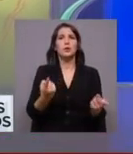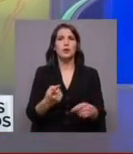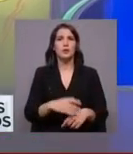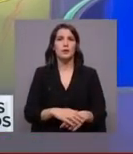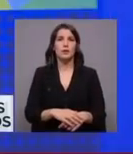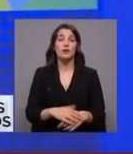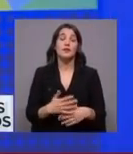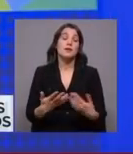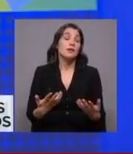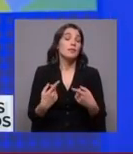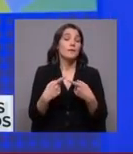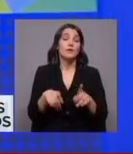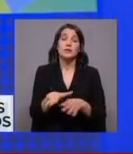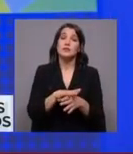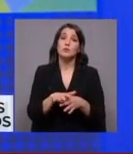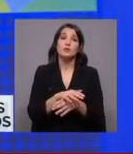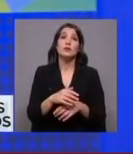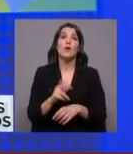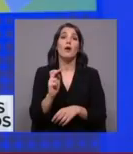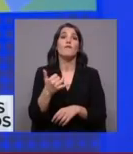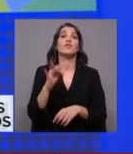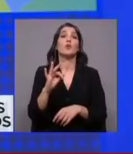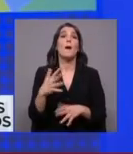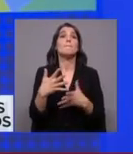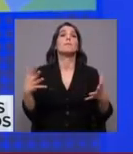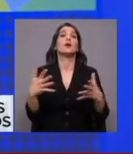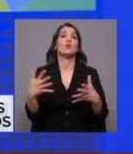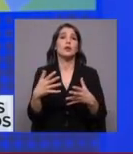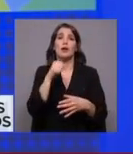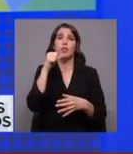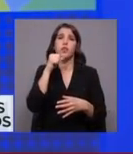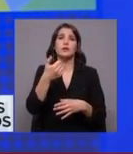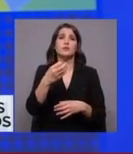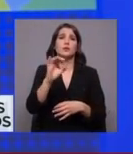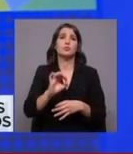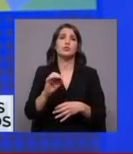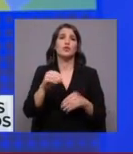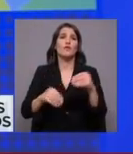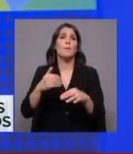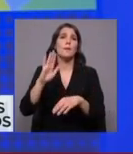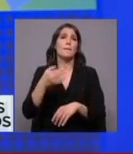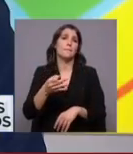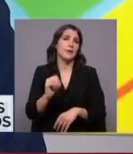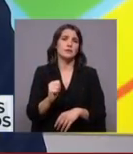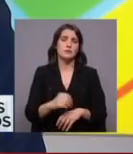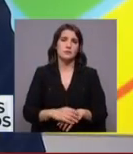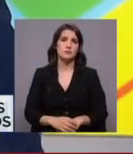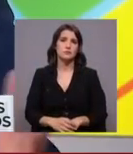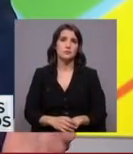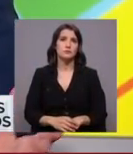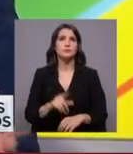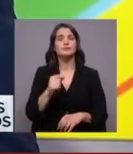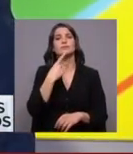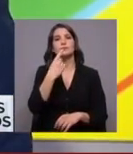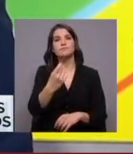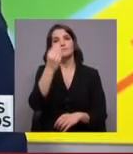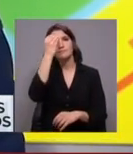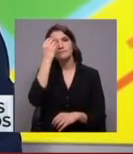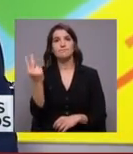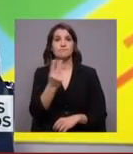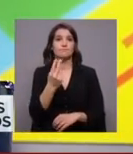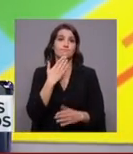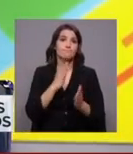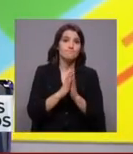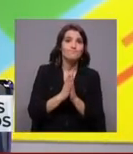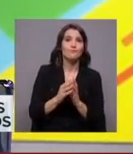era diferente a diferença circunstância de 24 anos e meio de altura do peço é também é questão de saber onde estão aqui a fazer